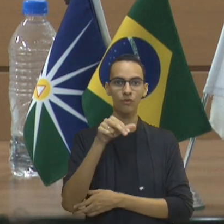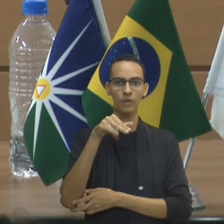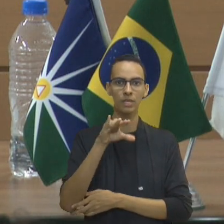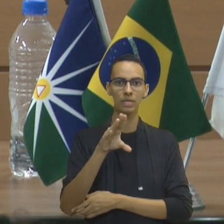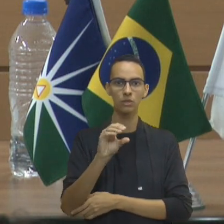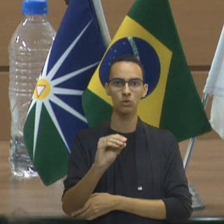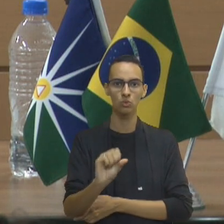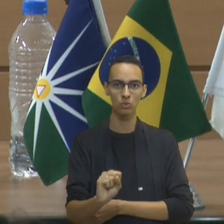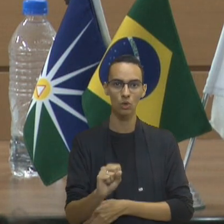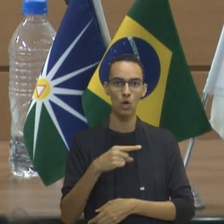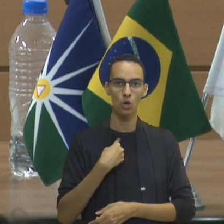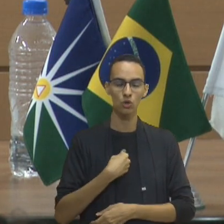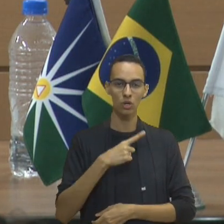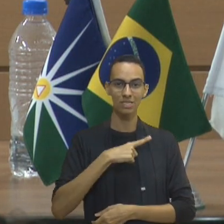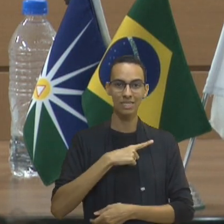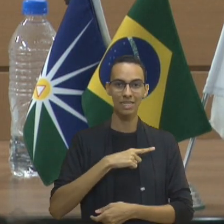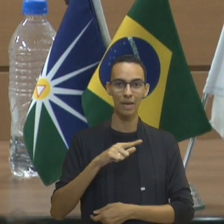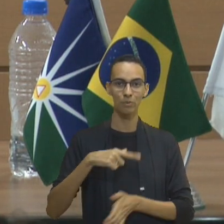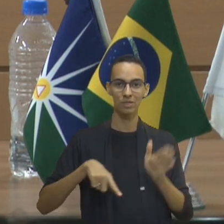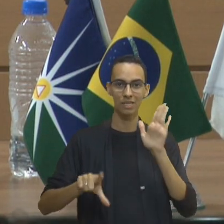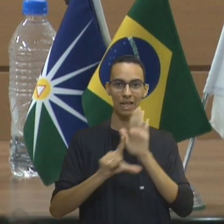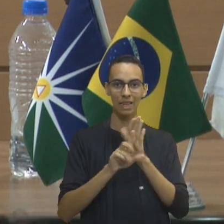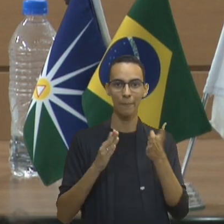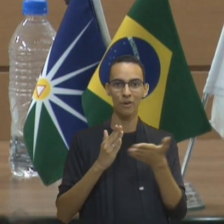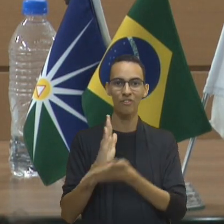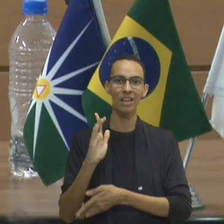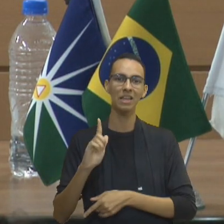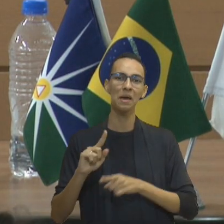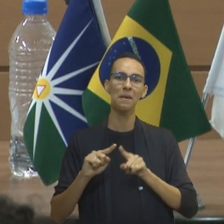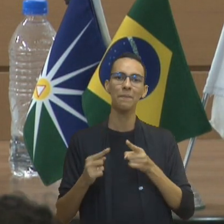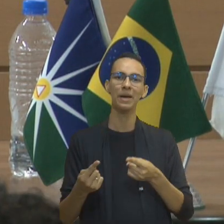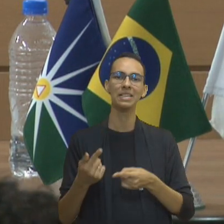lei aprovada, mas ela não está sancionada.